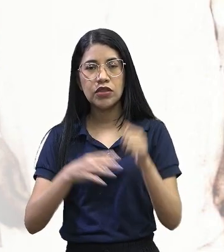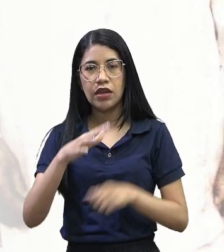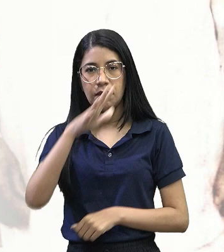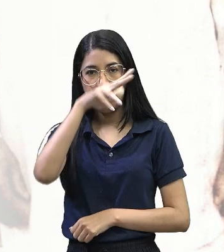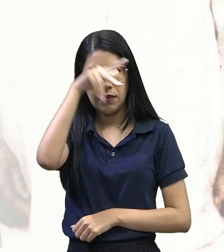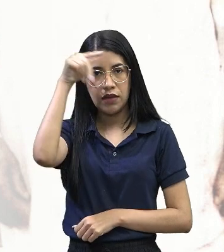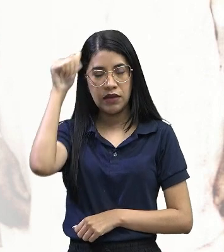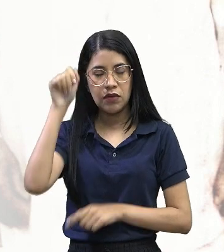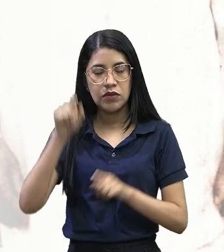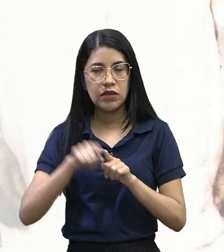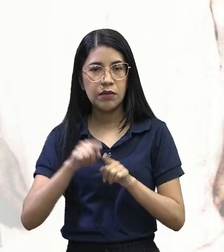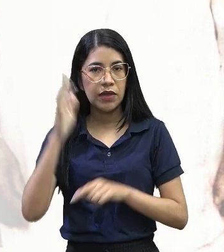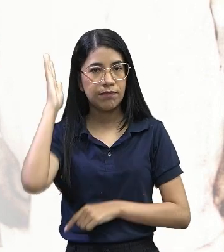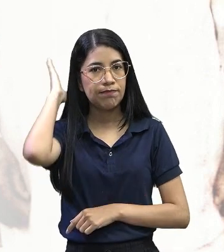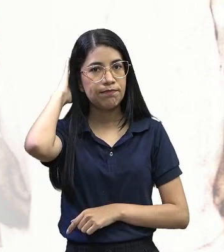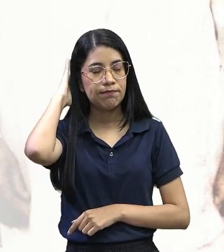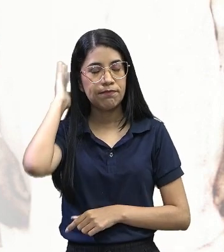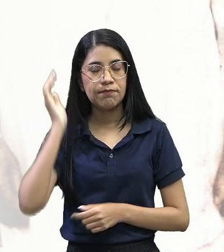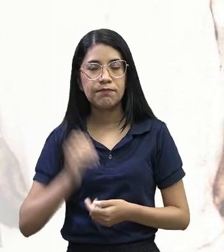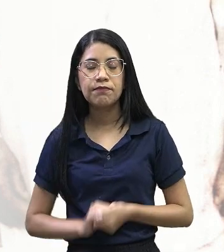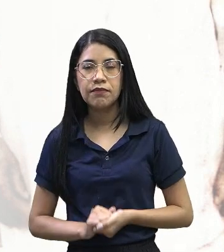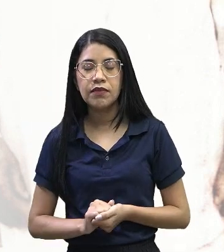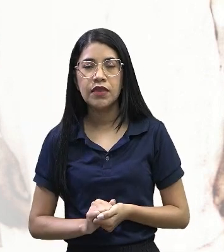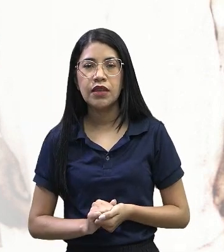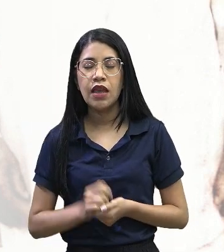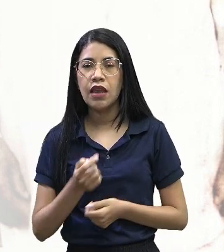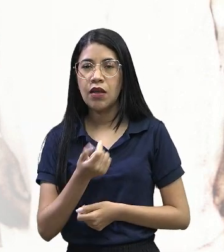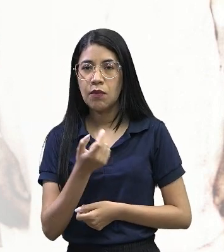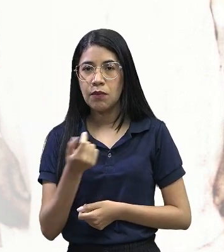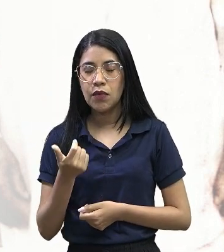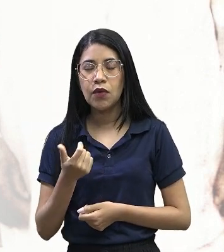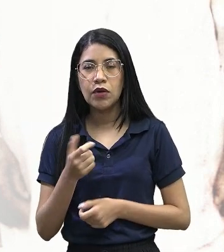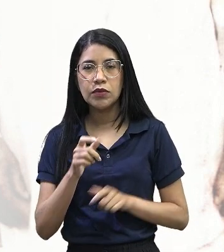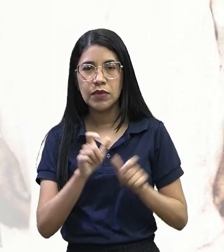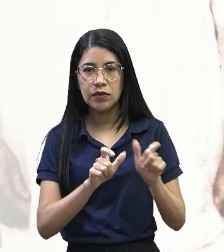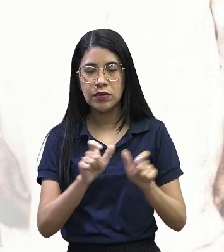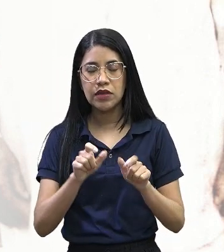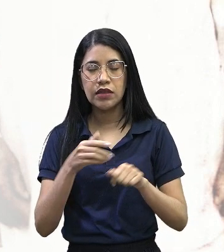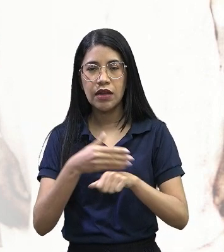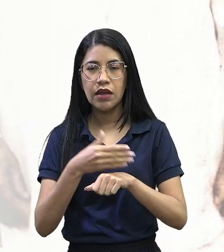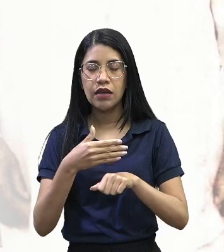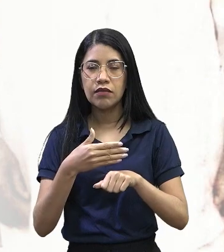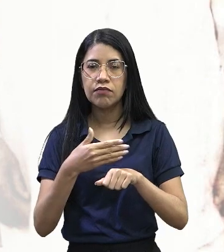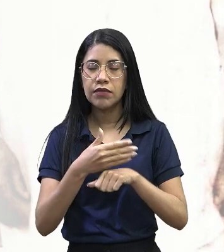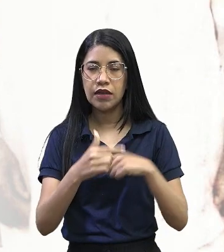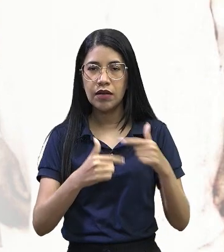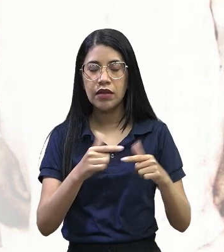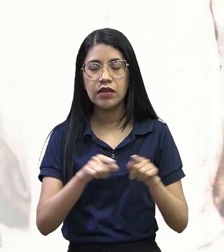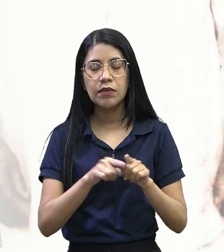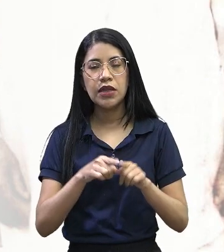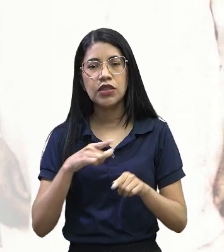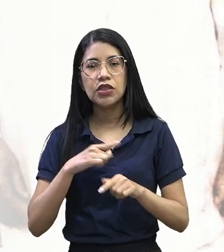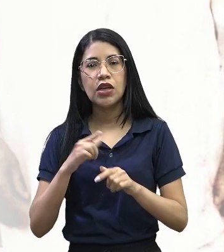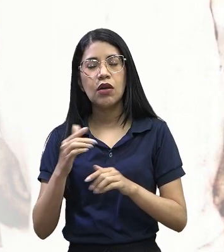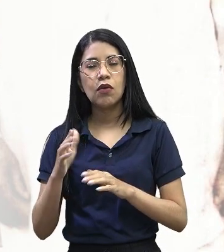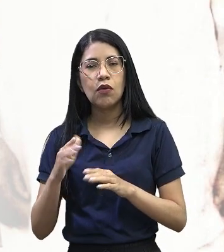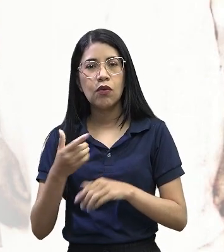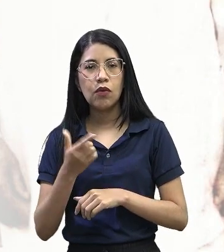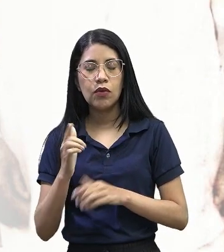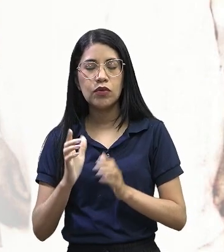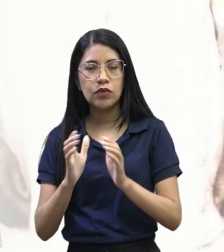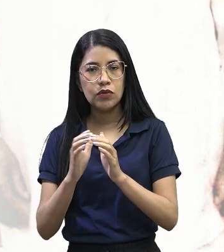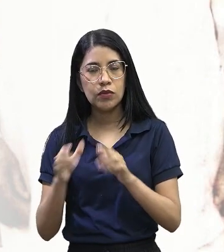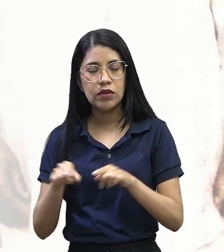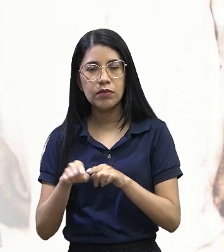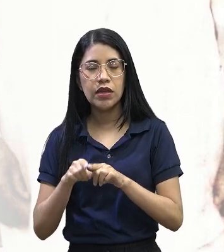a cidade de Belém. Embora fossem poucos, havia também seringalistas remanescentes da classe baixa que